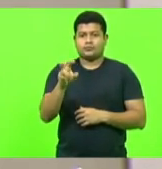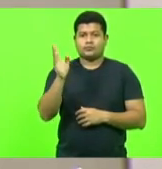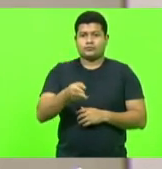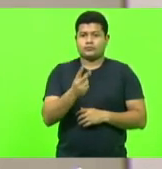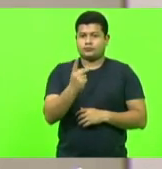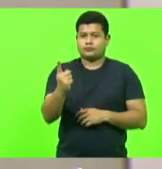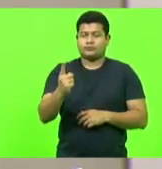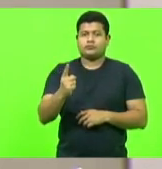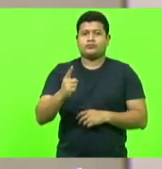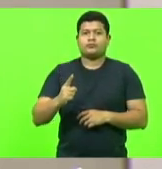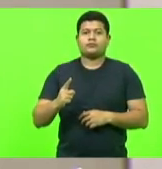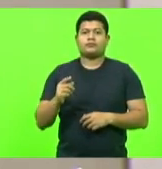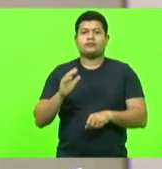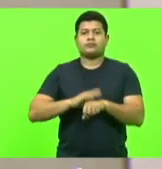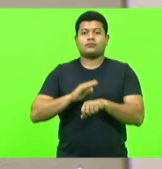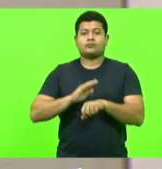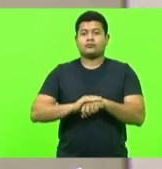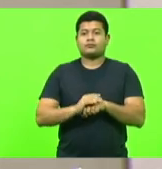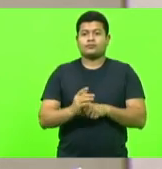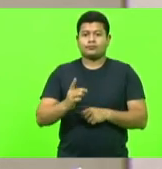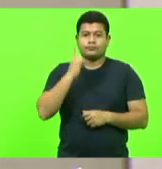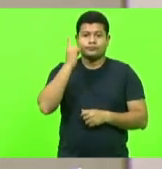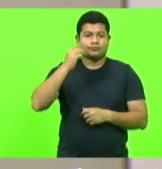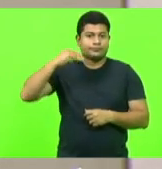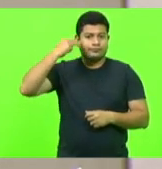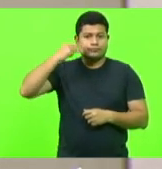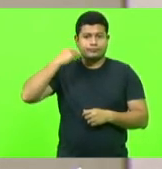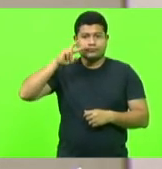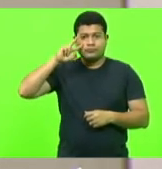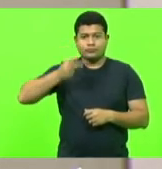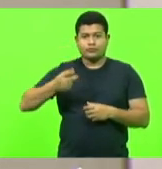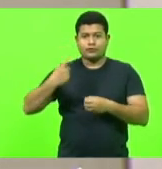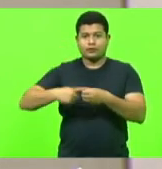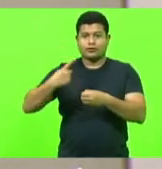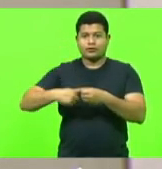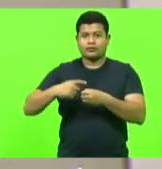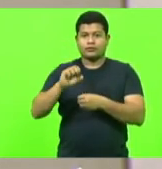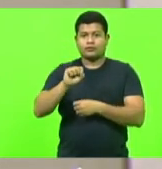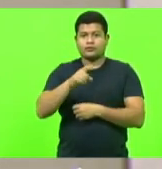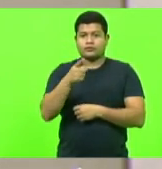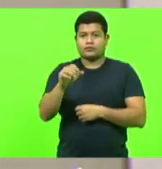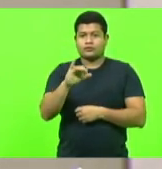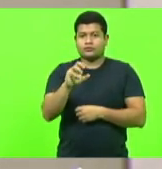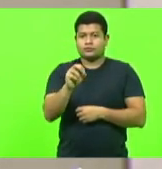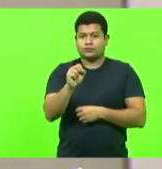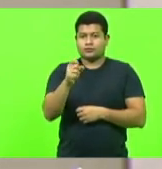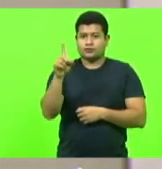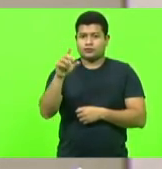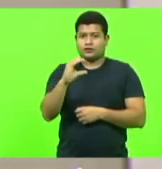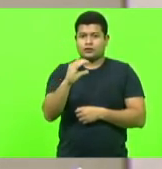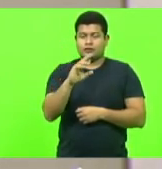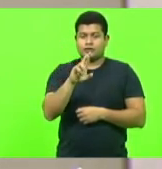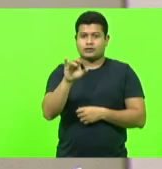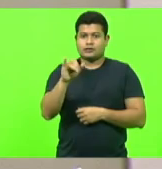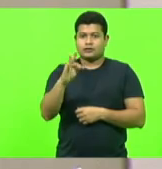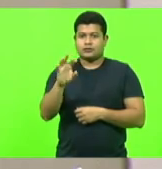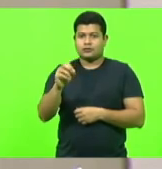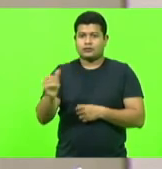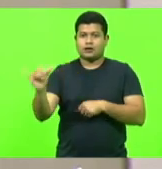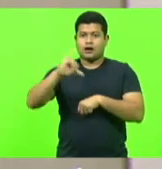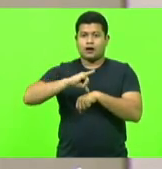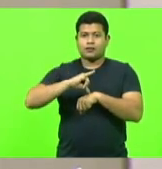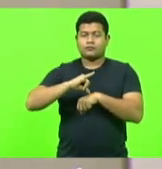217.5/2021. Autor, deputado Márcio Machado, reconhece o município de São José do Cerrito como a capital catarinense das